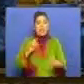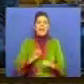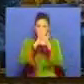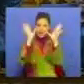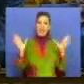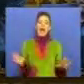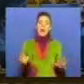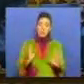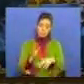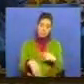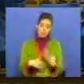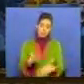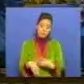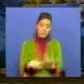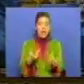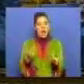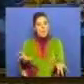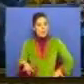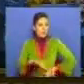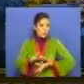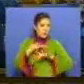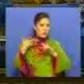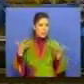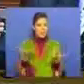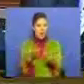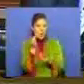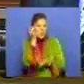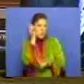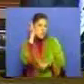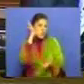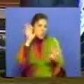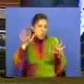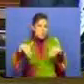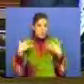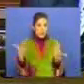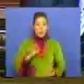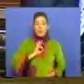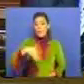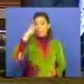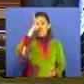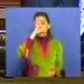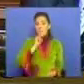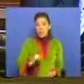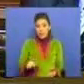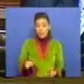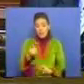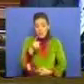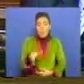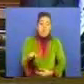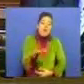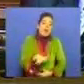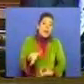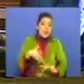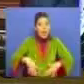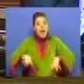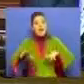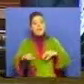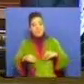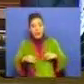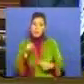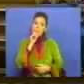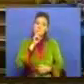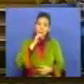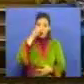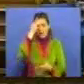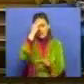que depois há uma subtileza, há um truque, que é que o Sr. Primeiro-Ministro há um caso em que aceita que pode haver